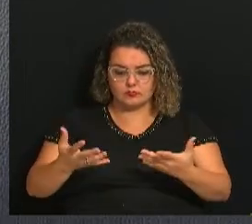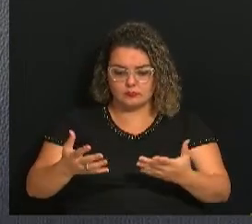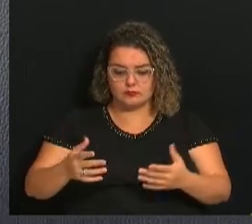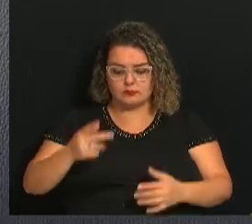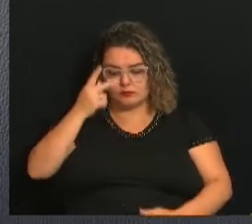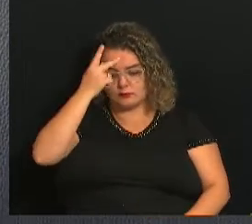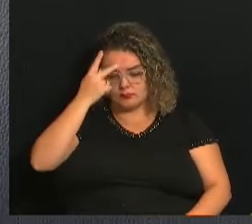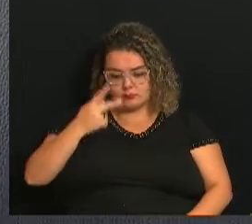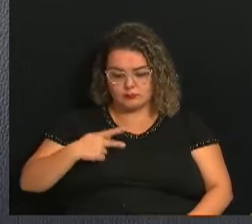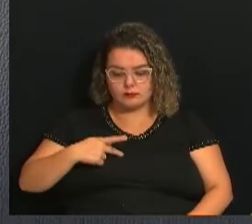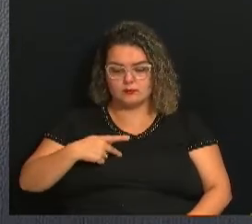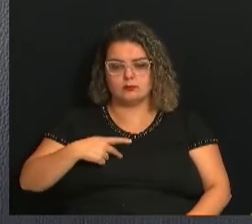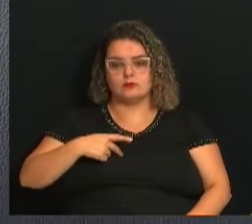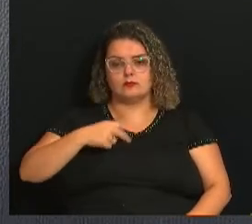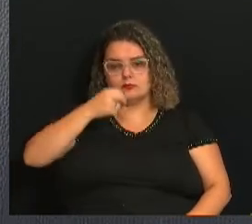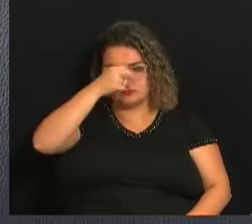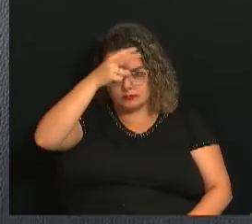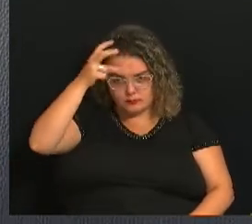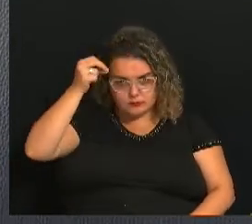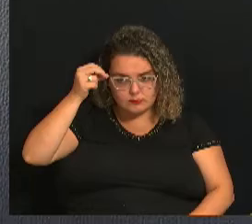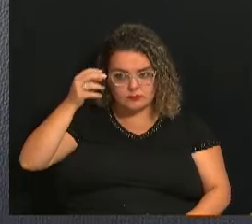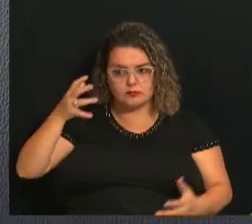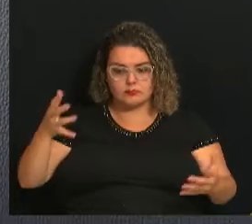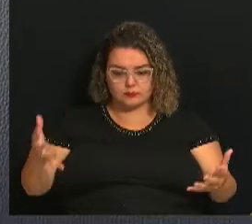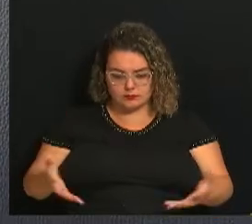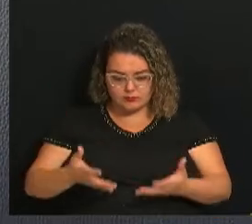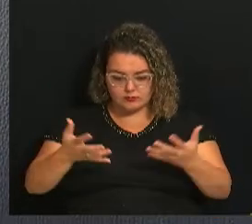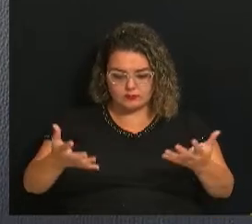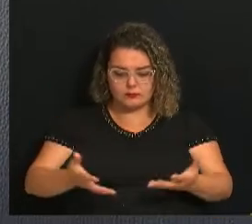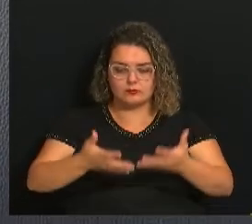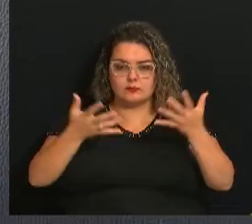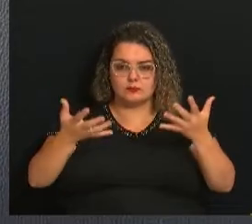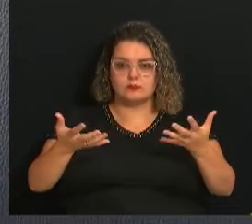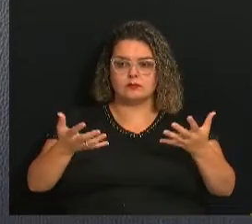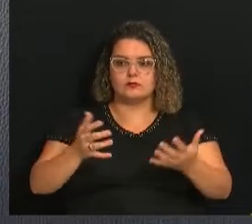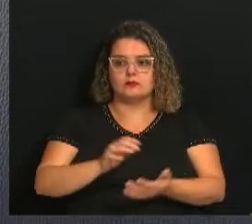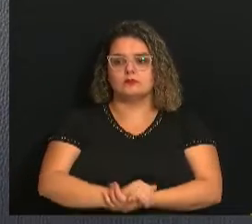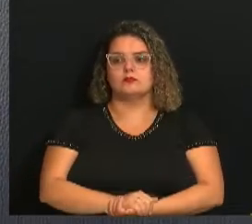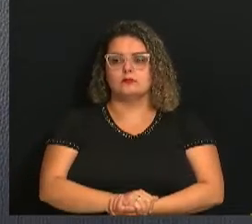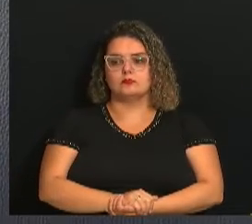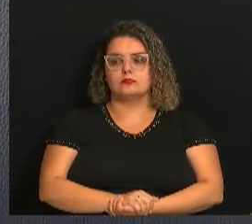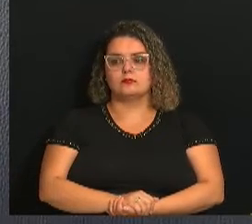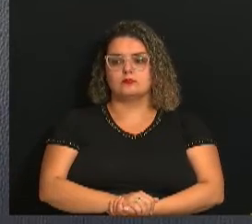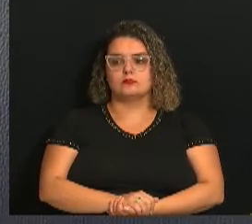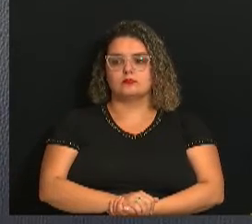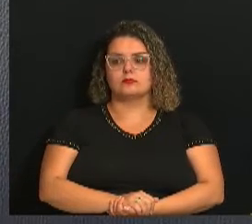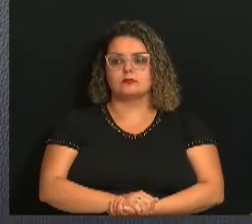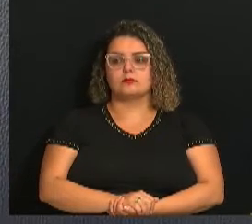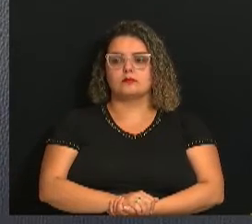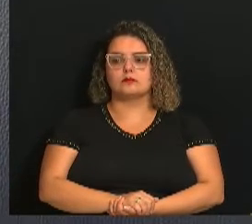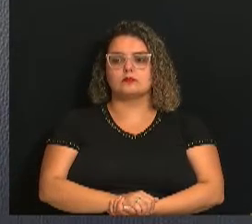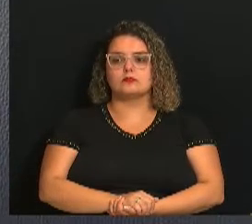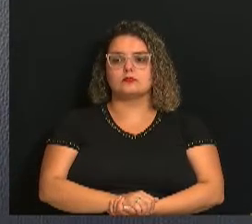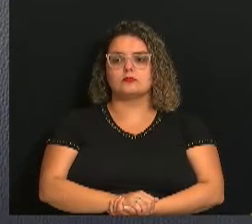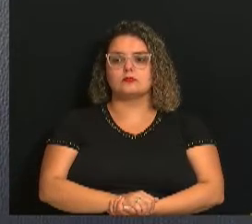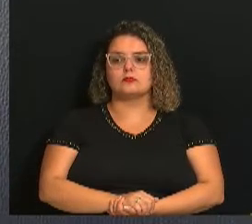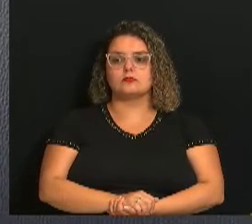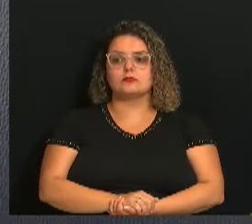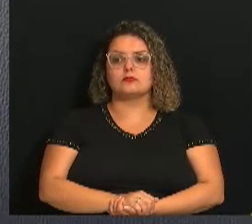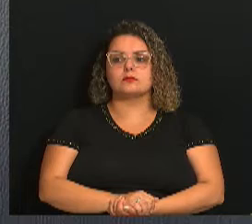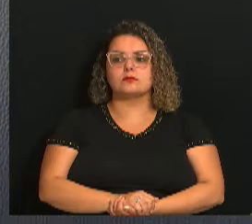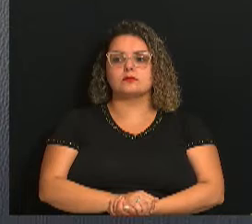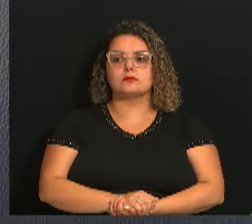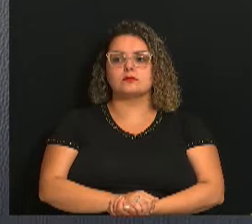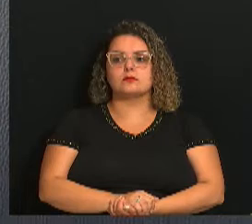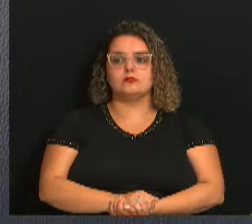Estado sendo aquele que está motivando, que está implementando, que está, enfim, né, sendo